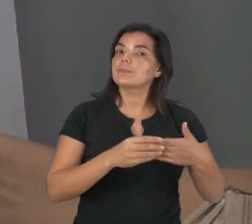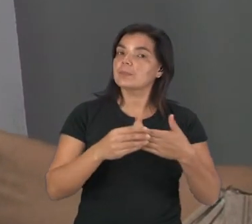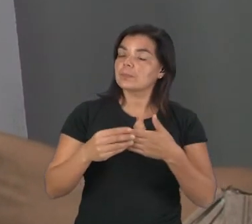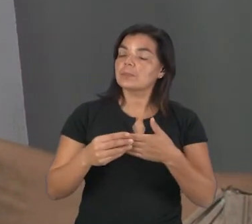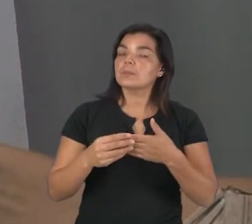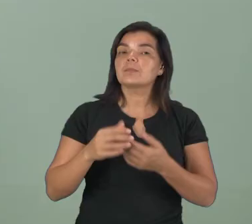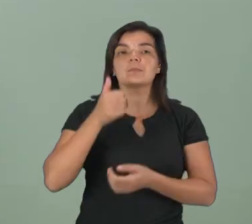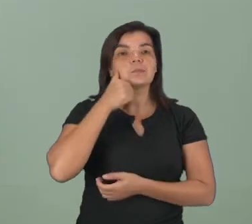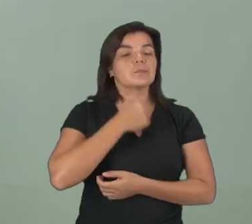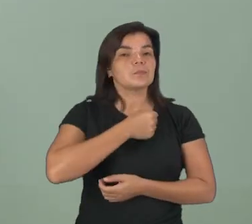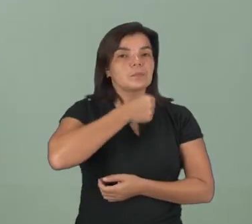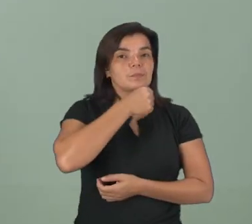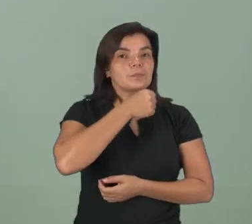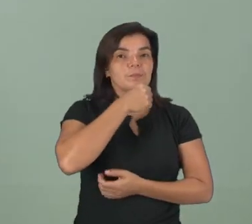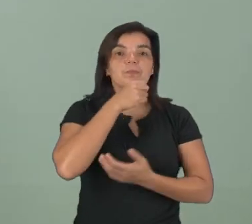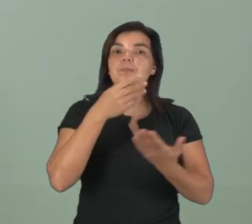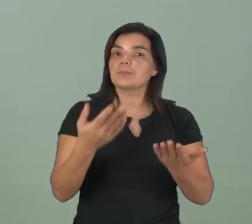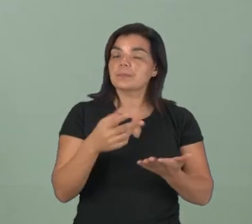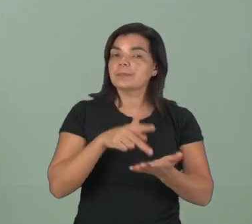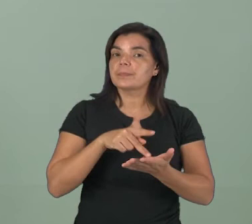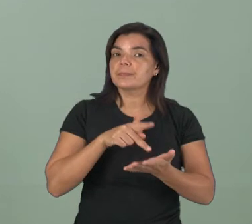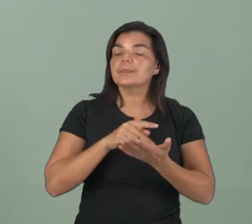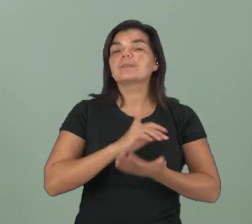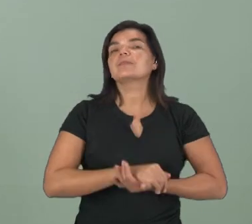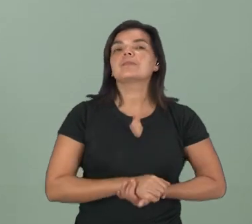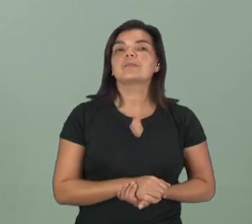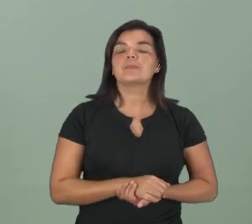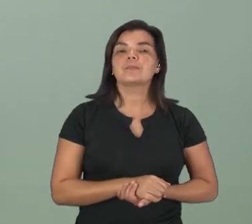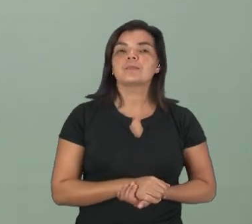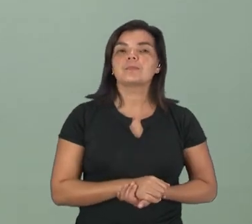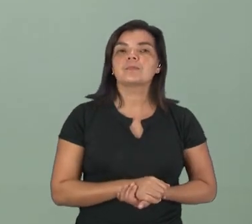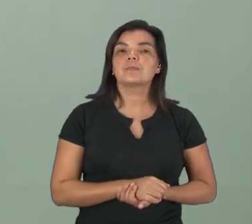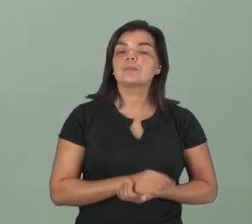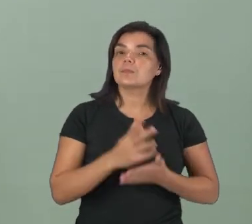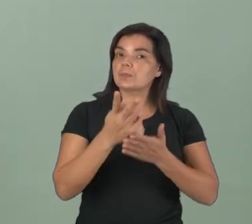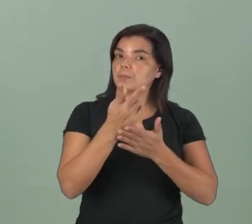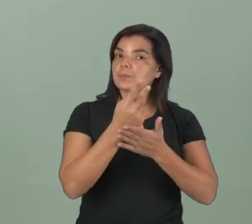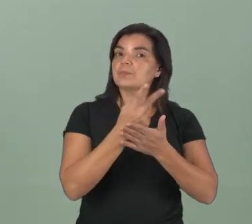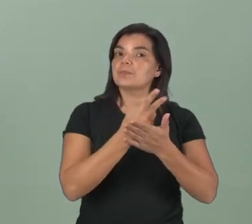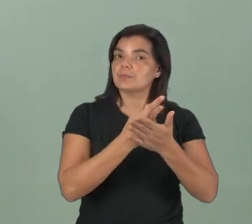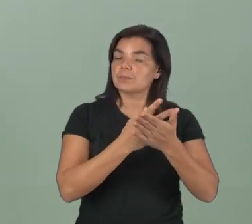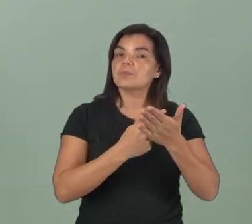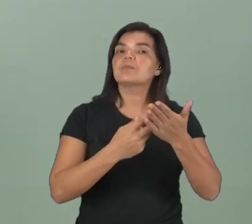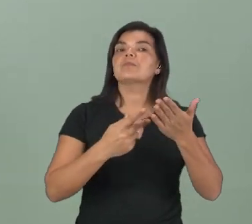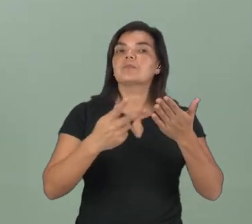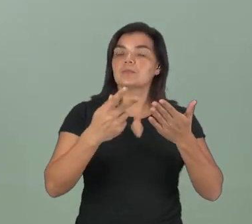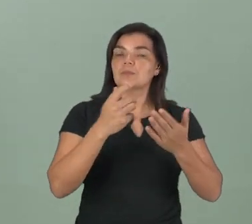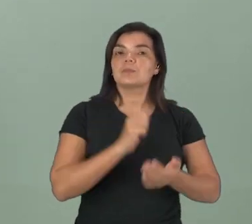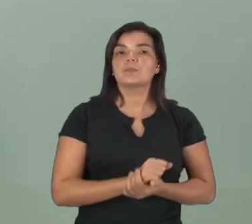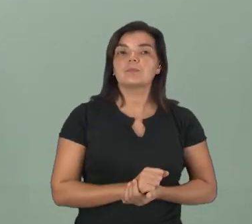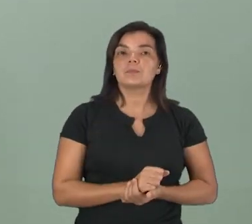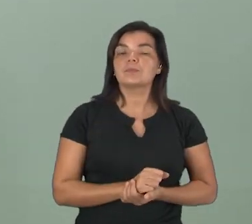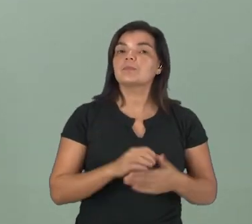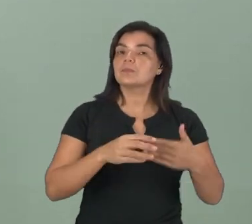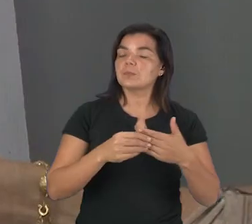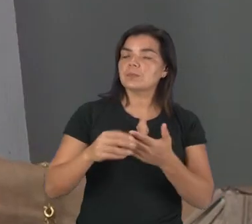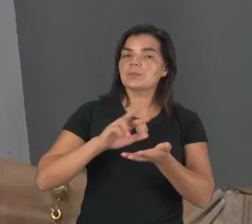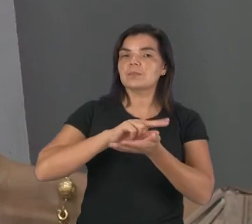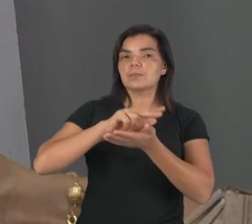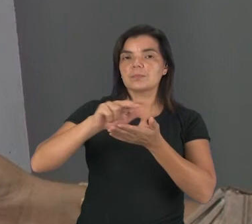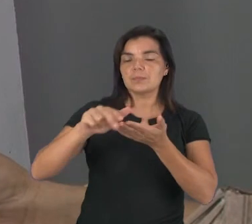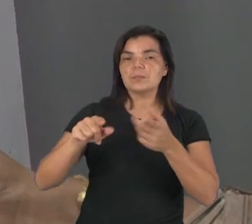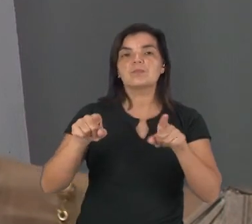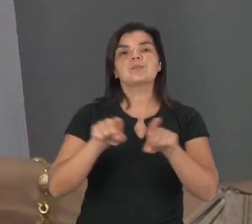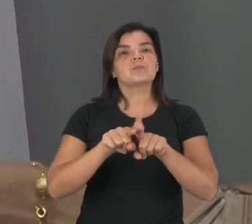para a vovó, não foi? Então, eles desenharam esse percurso. E ela passou